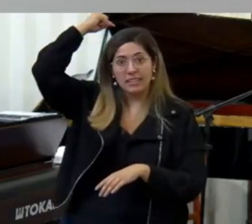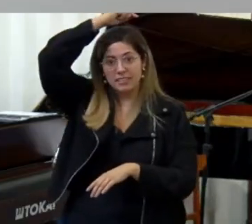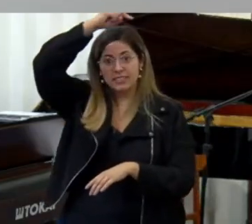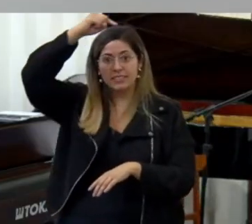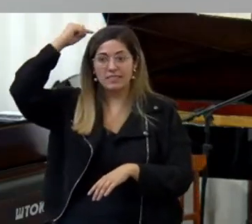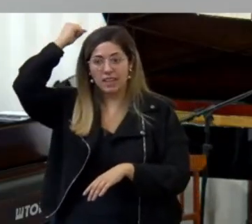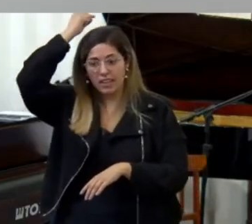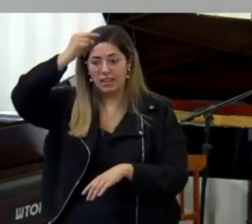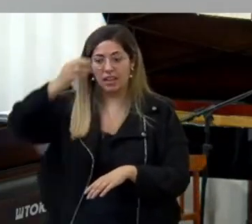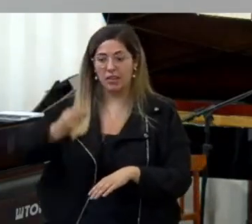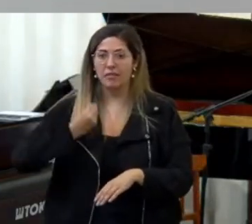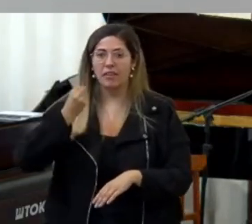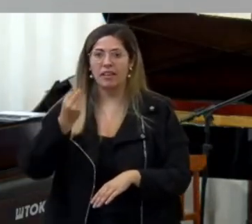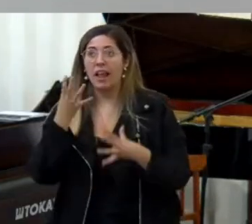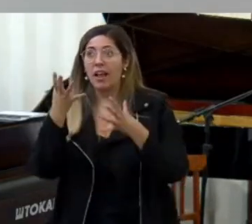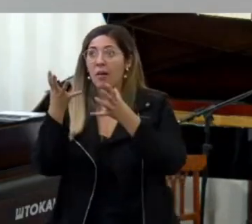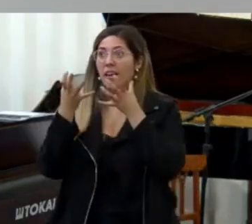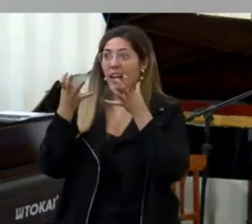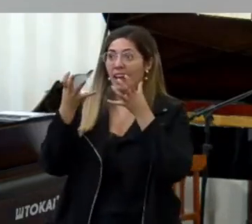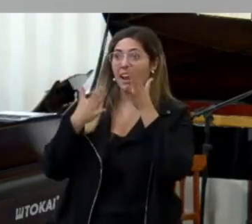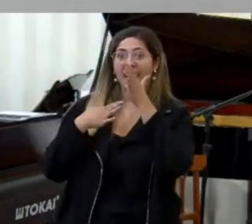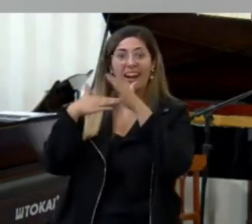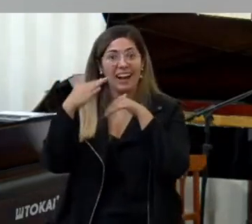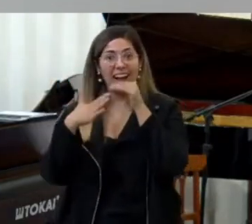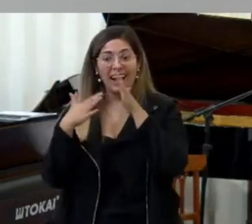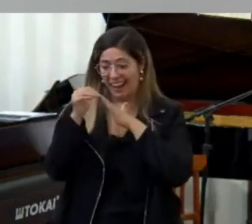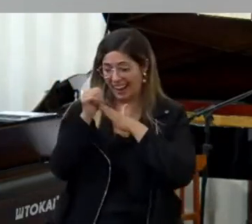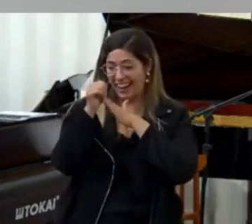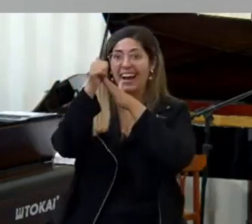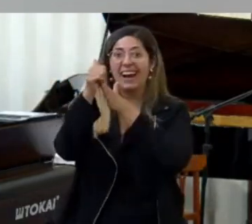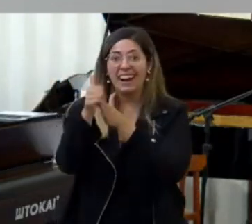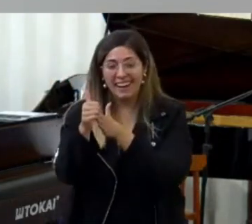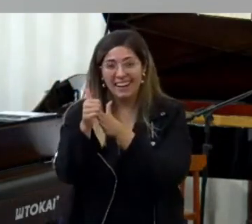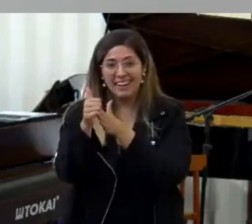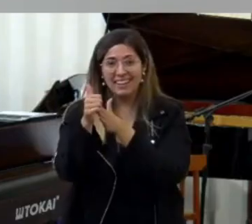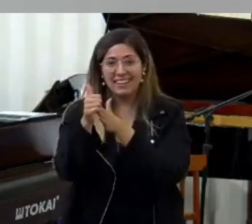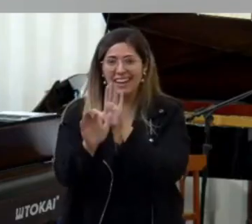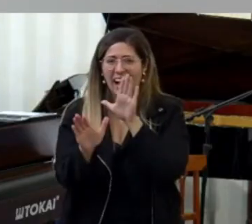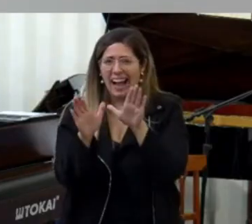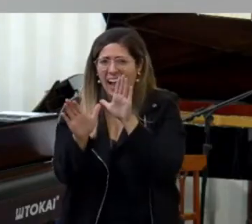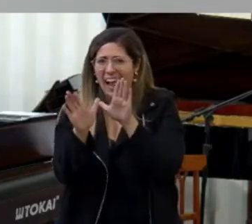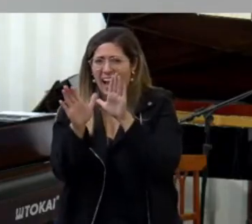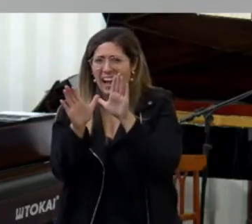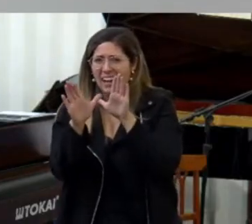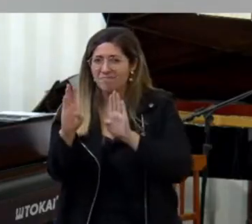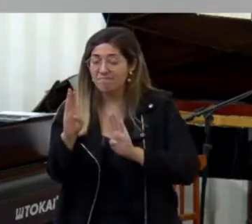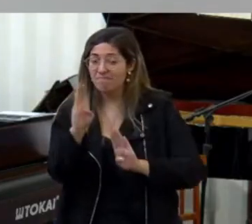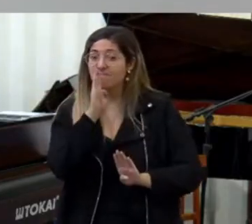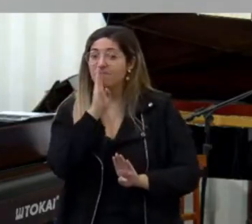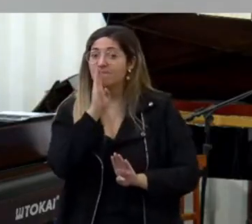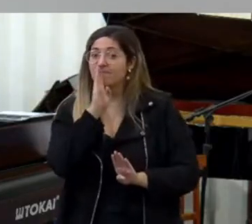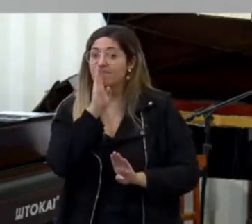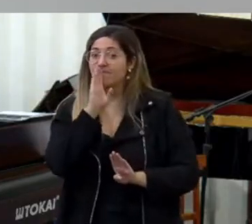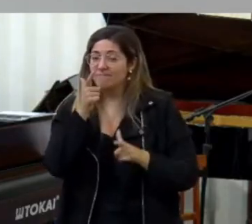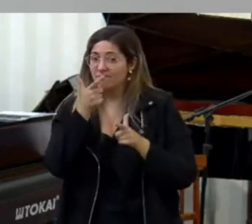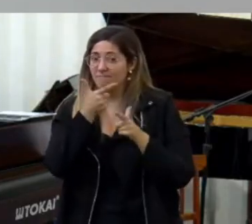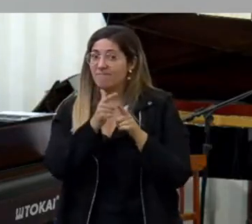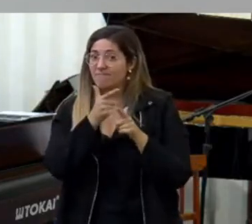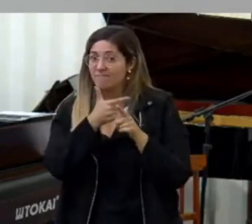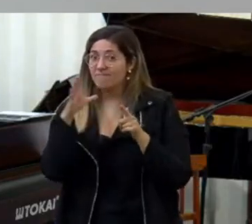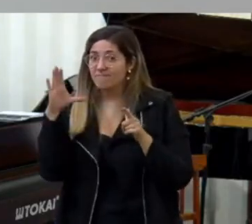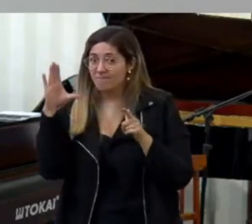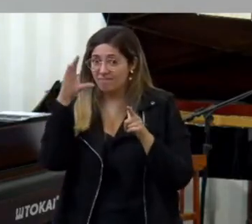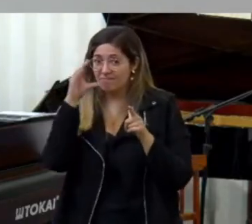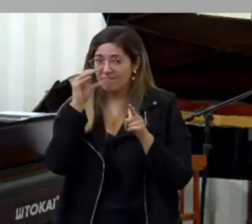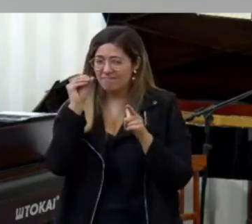nós tanto o querer quanto o efetuar, conduzindo-nos mesmo nas horas silenciosas de